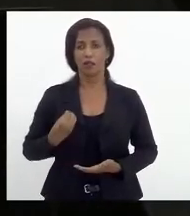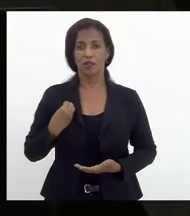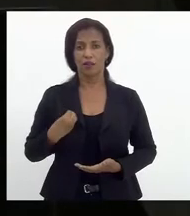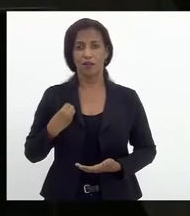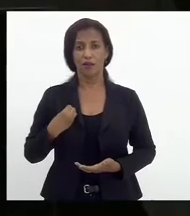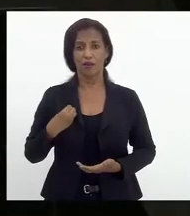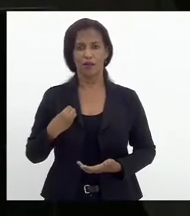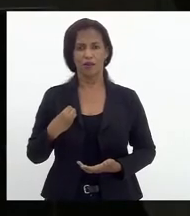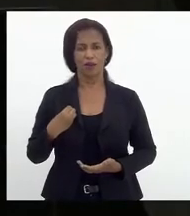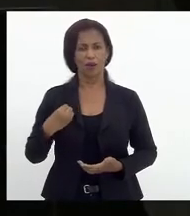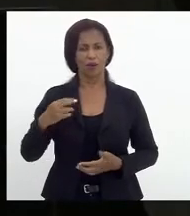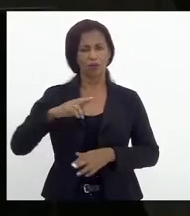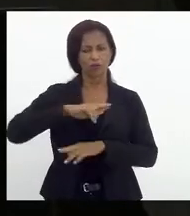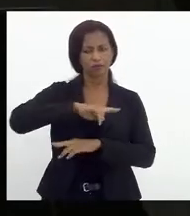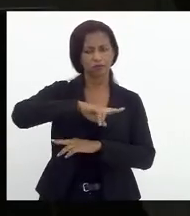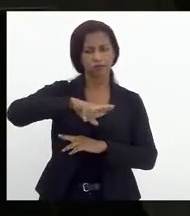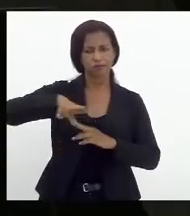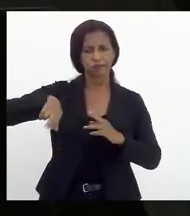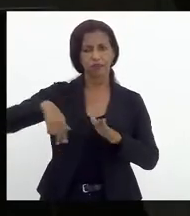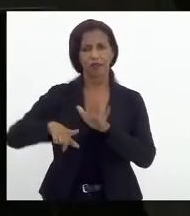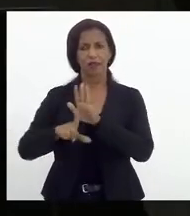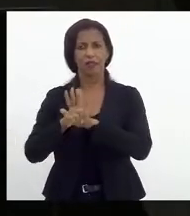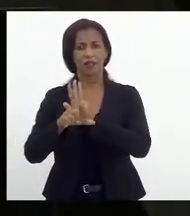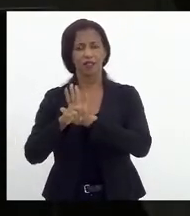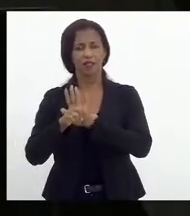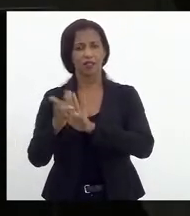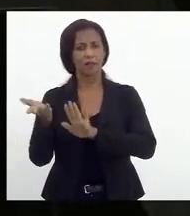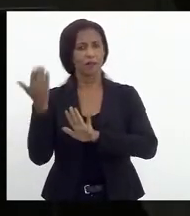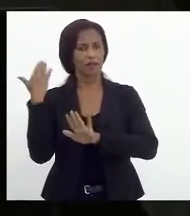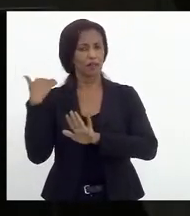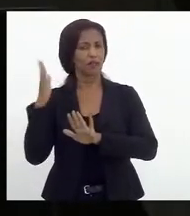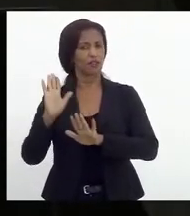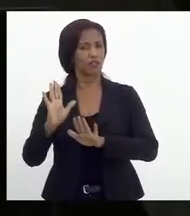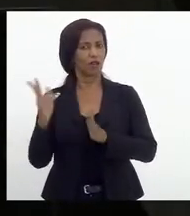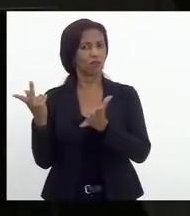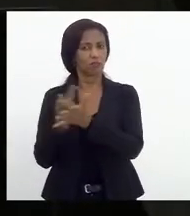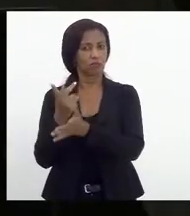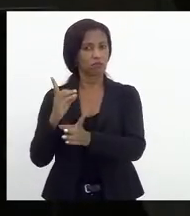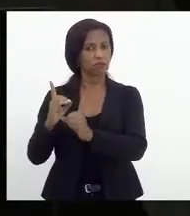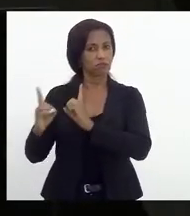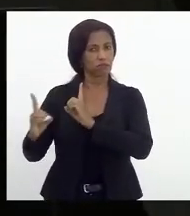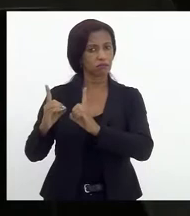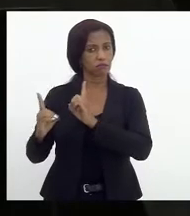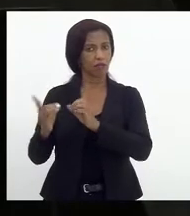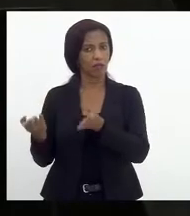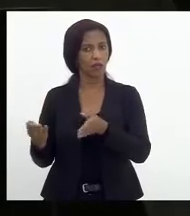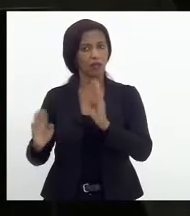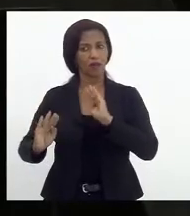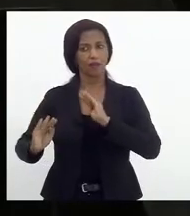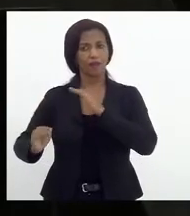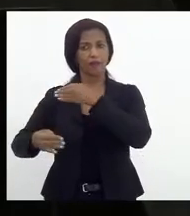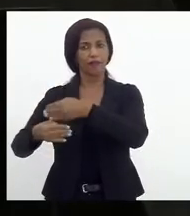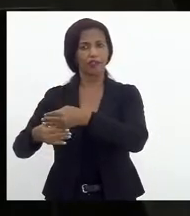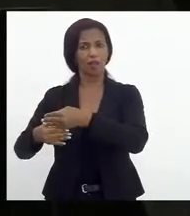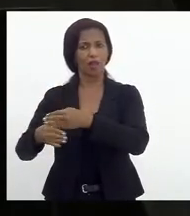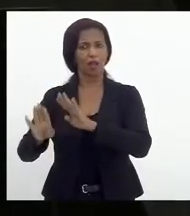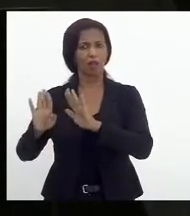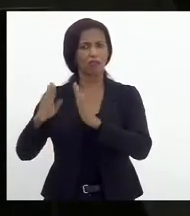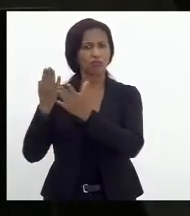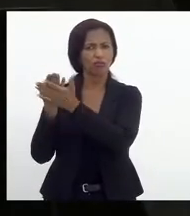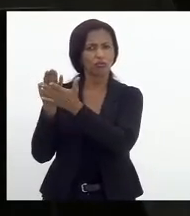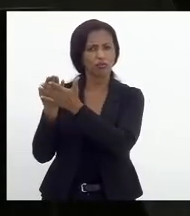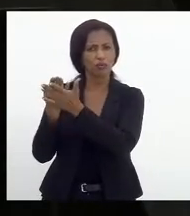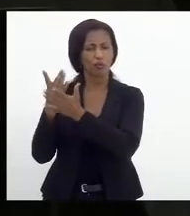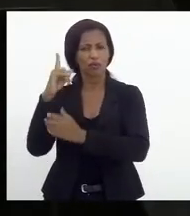ciclo recente. Na legislatura passada fizemos esse debate de fechamento de escolas. Um